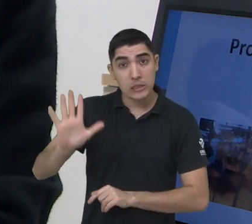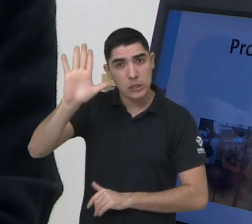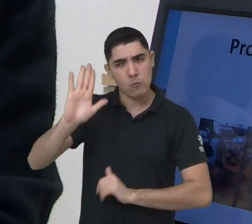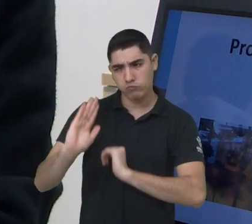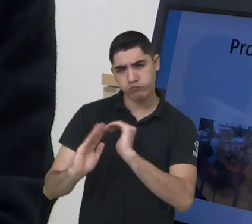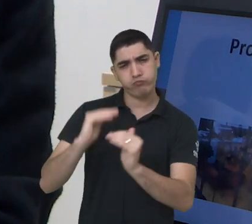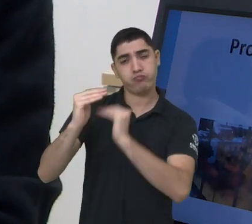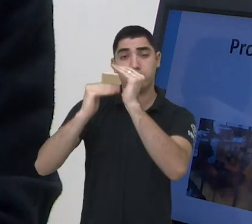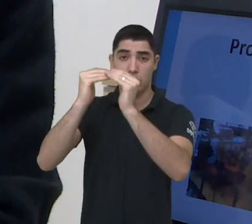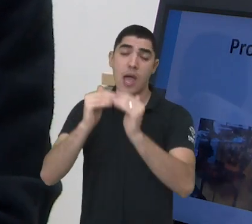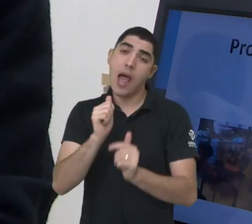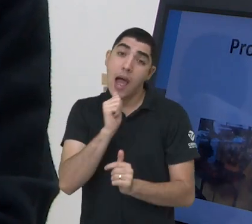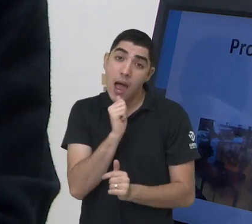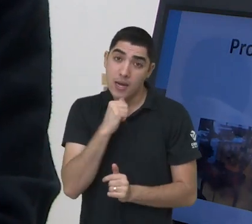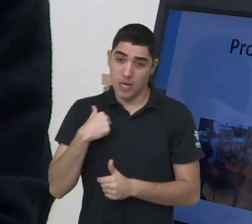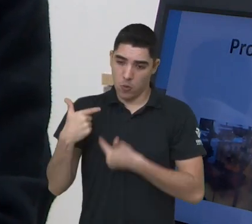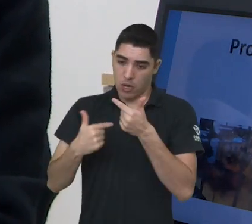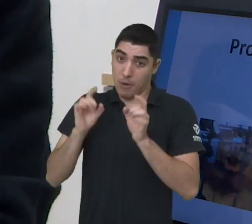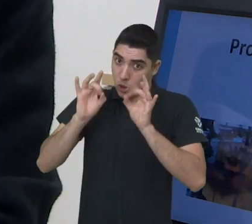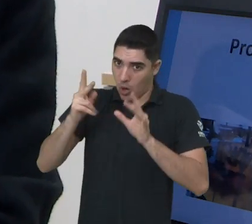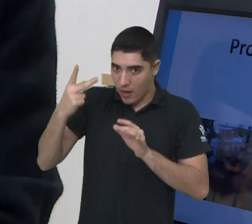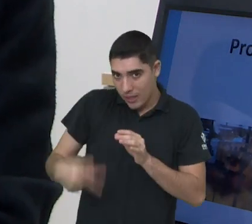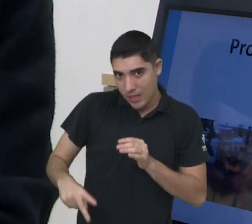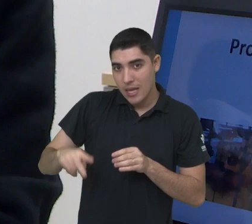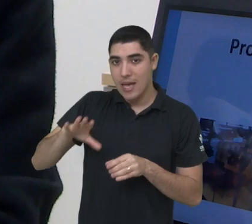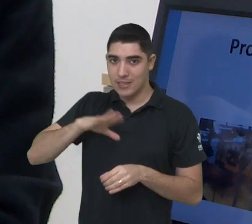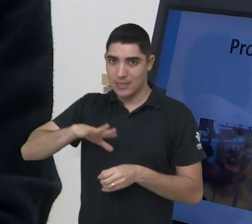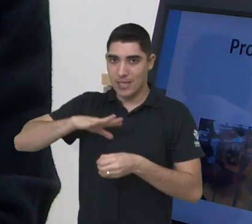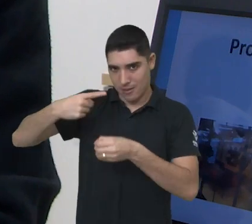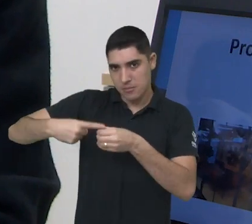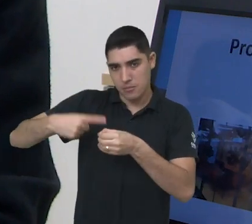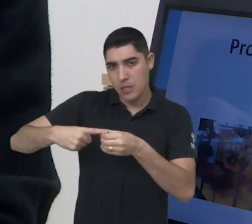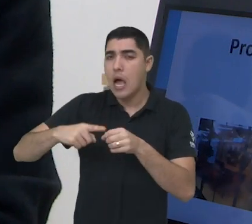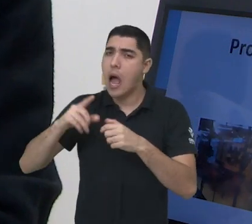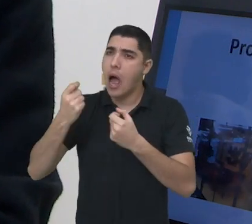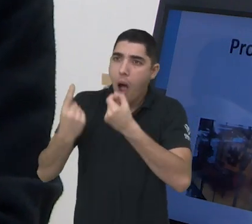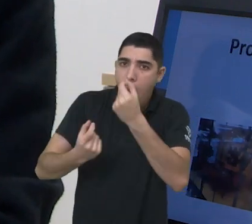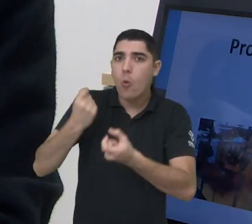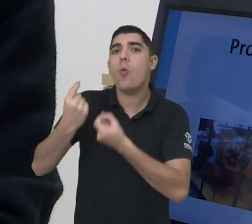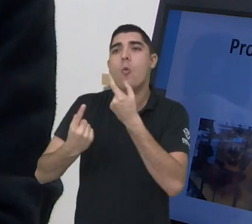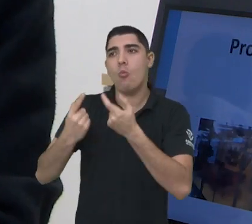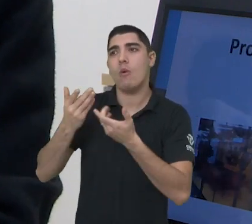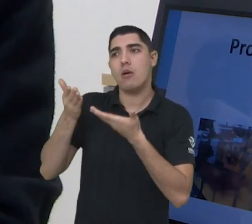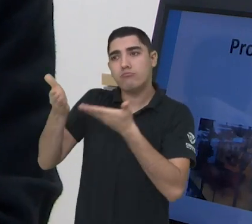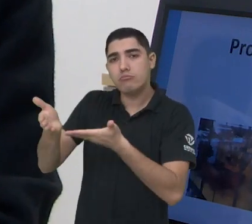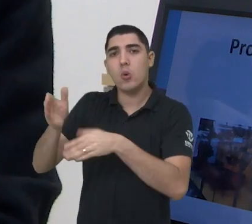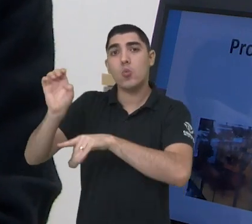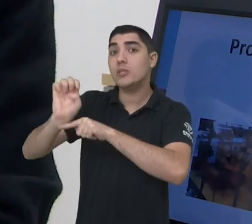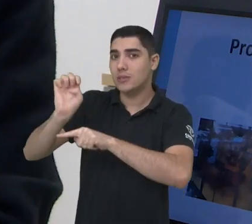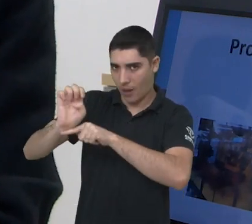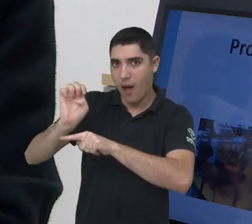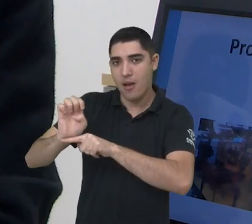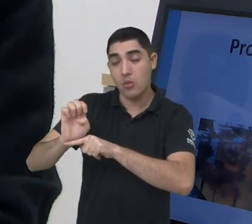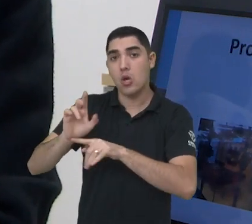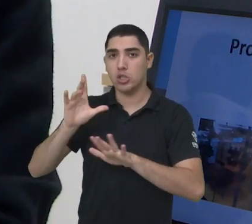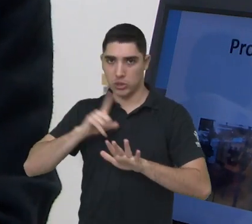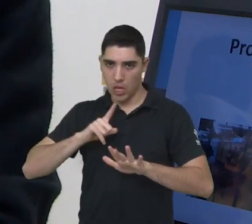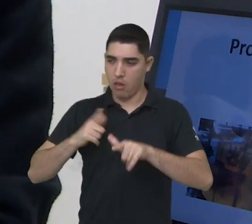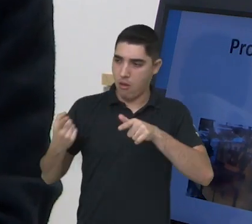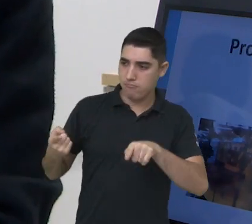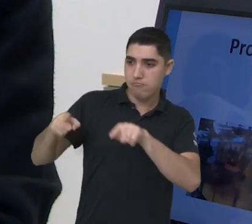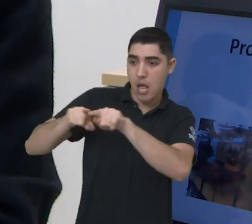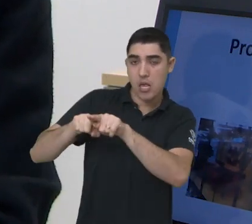Brasil mesmo. Por enquanto, a atuação ela é a nível municipal, até a nível estadual, em alguns sentidos, já que a